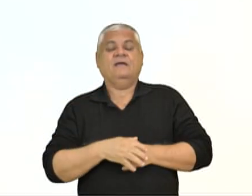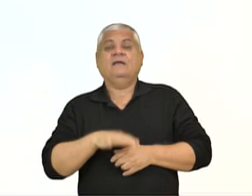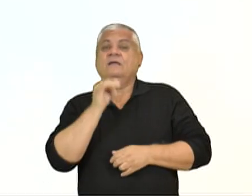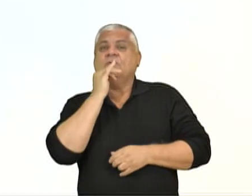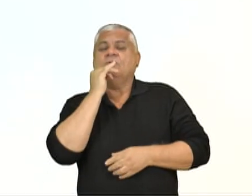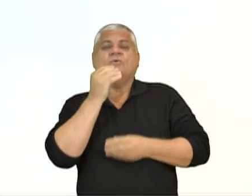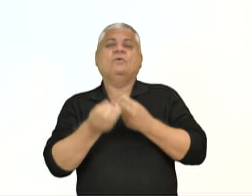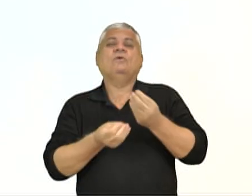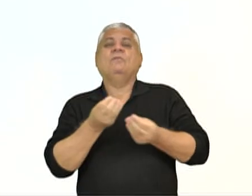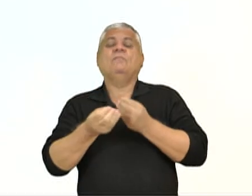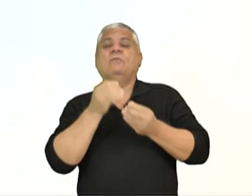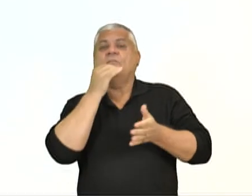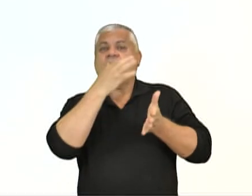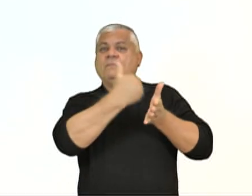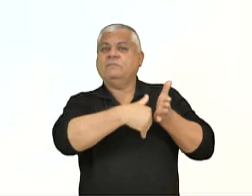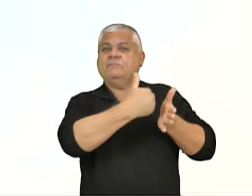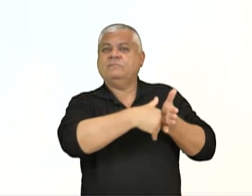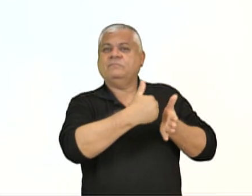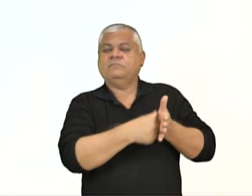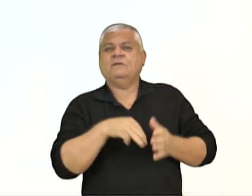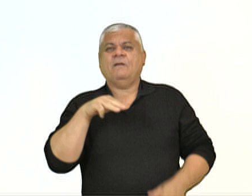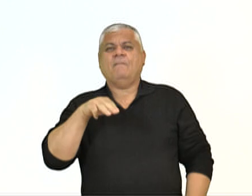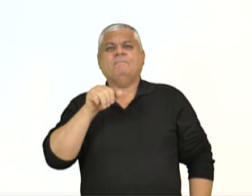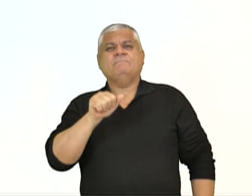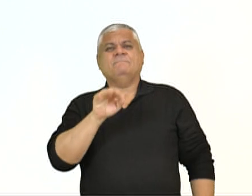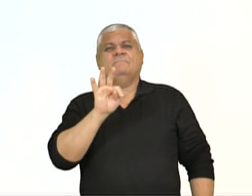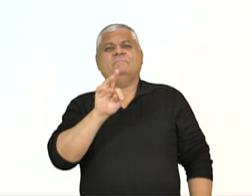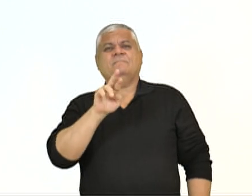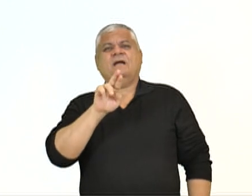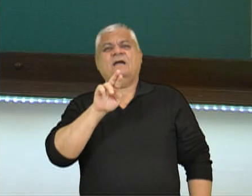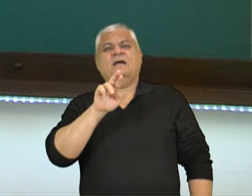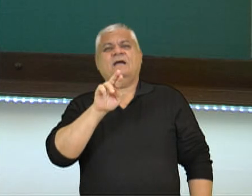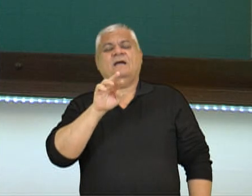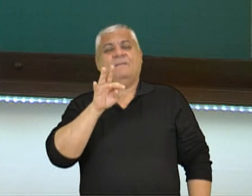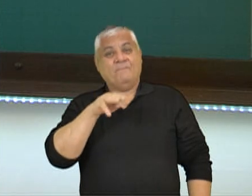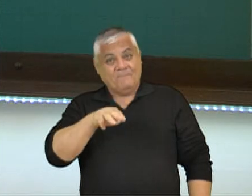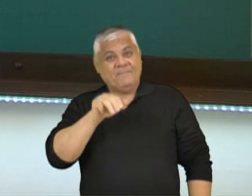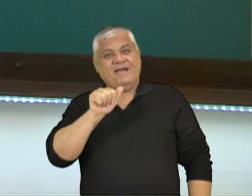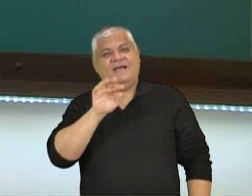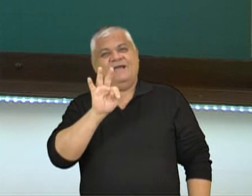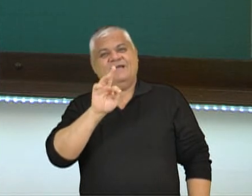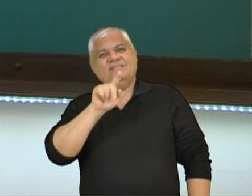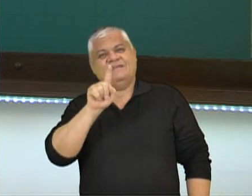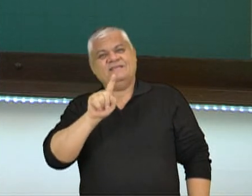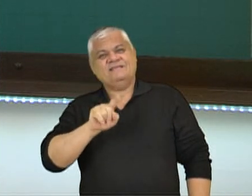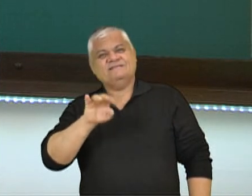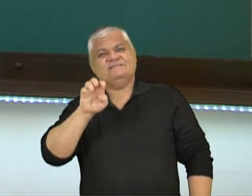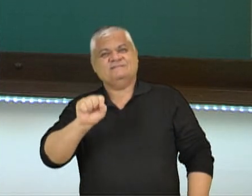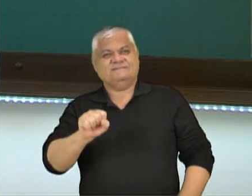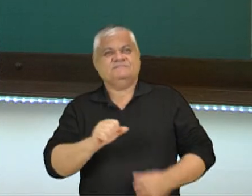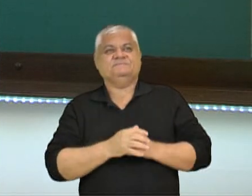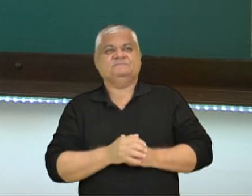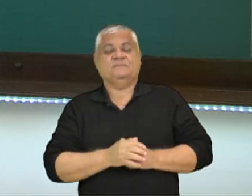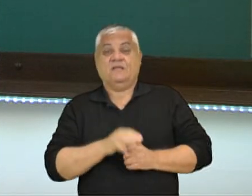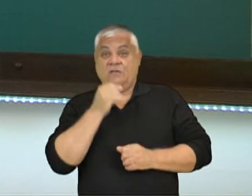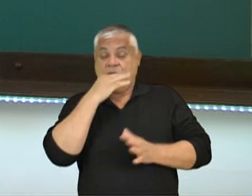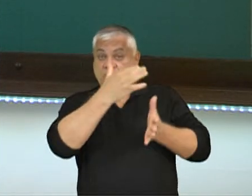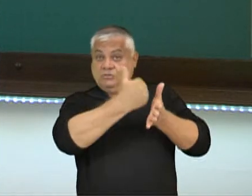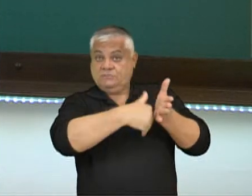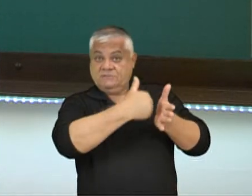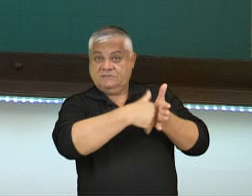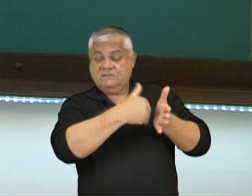como nós vamos subtrair matrizes? Então é na aula de hoje que nós vamos aprender. Então, subtração